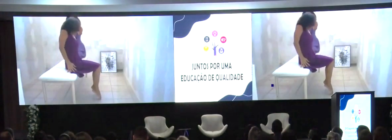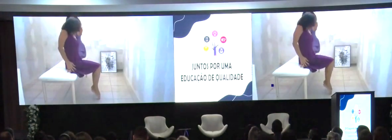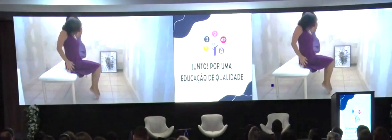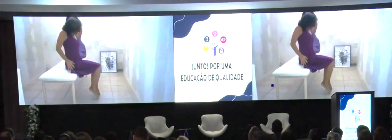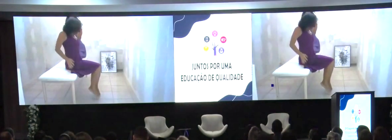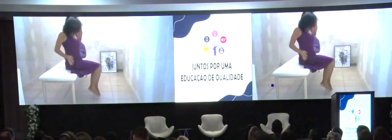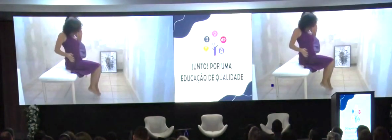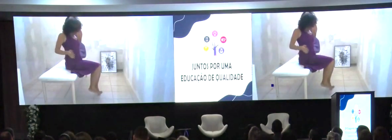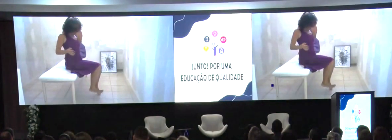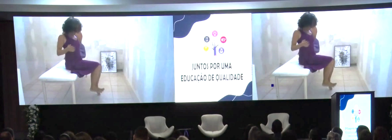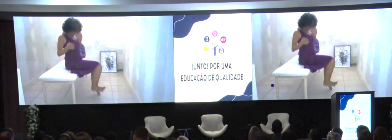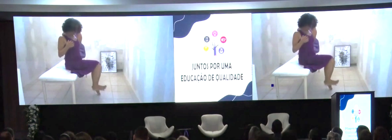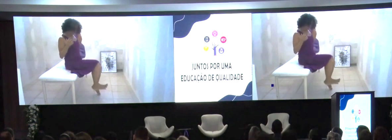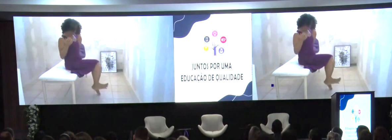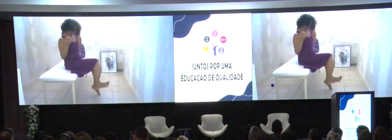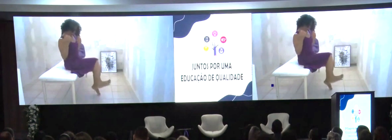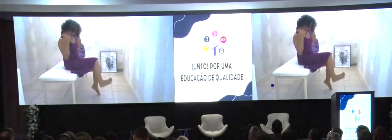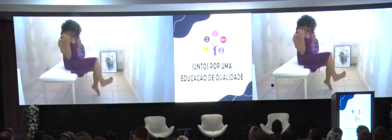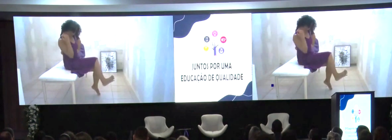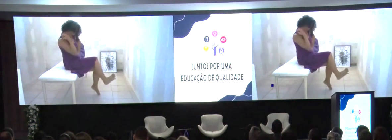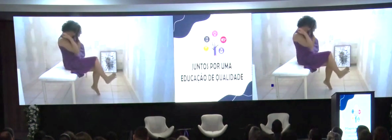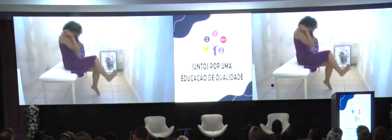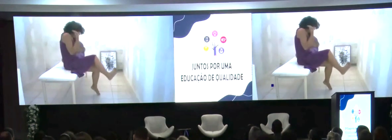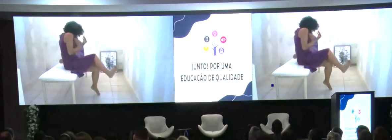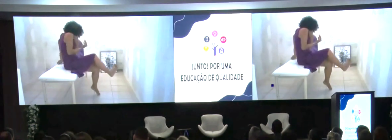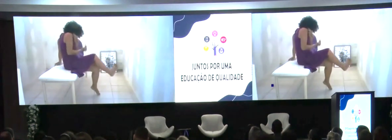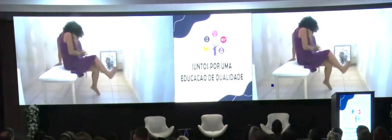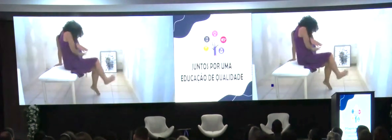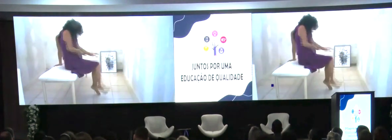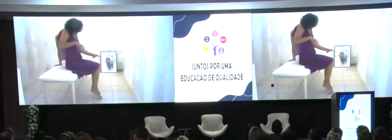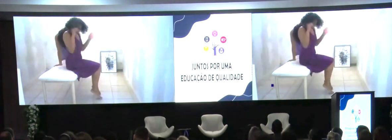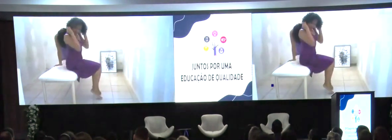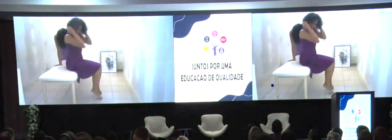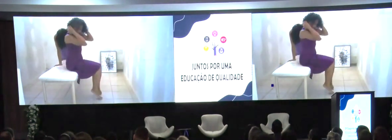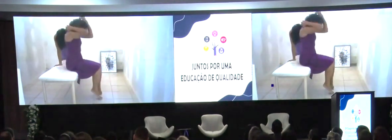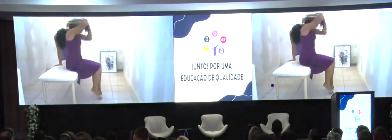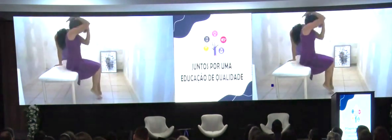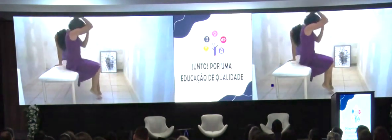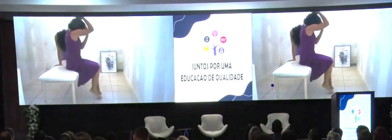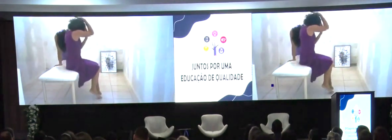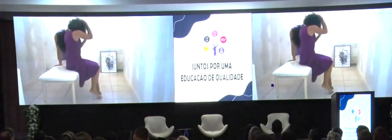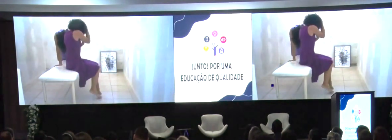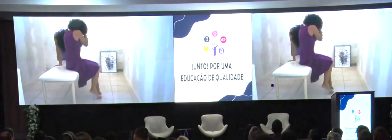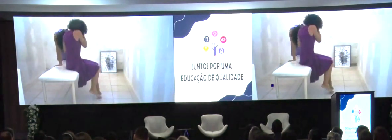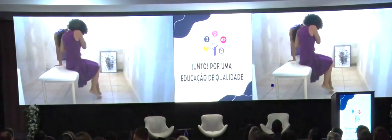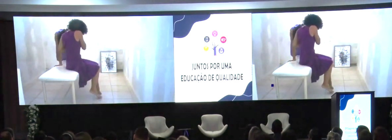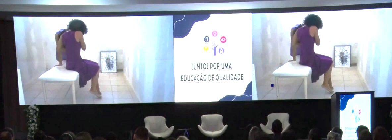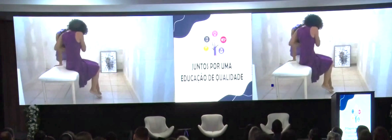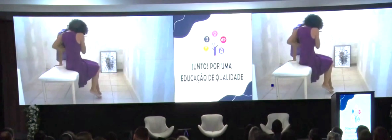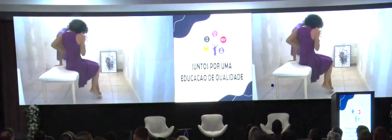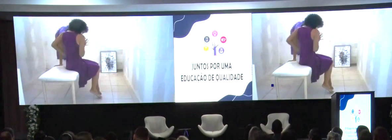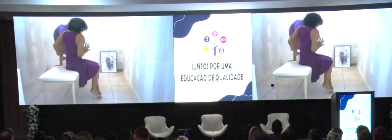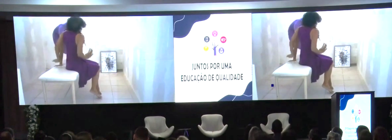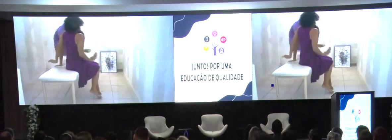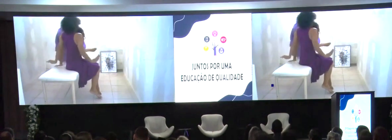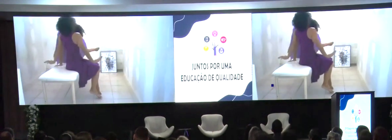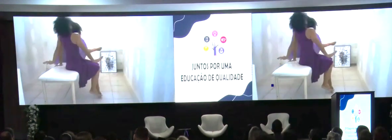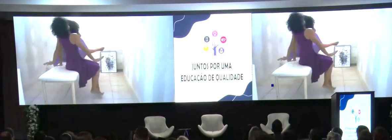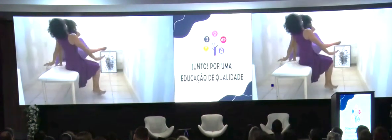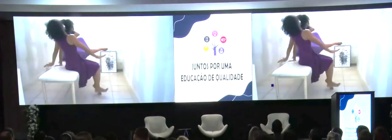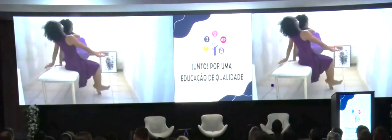areia um mapa obsceno da sua busca implacável. Por trás dela, silenciosamente, o doutor imóvel,